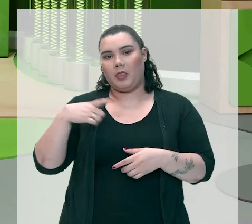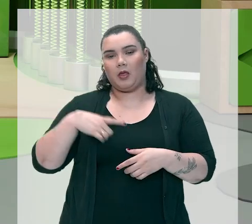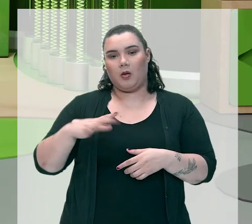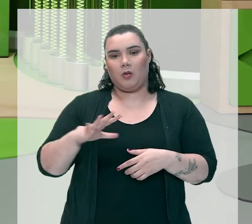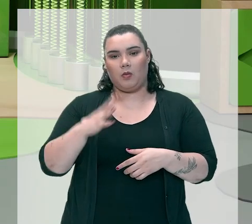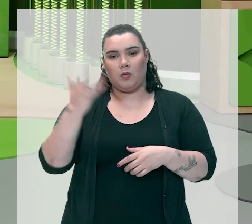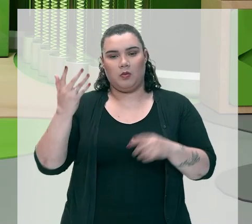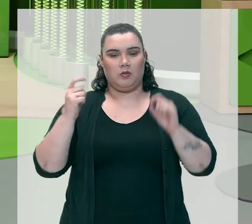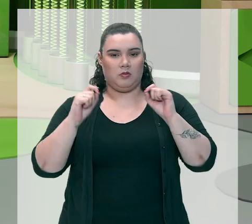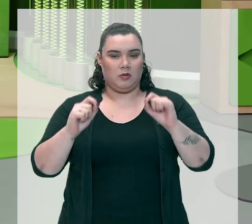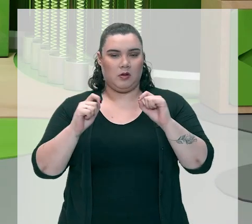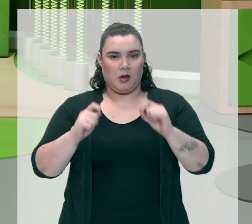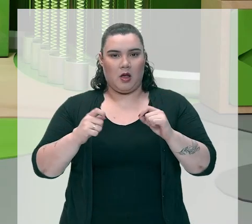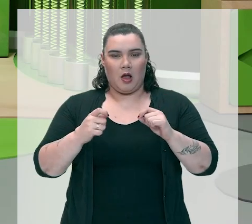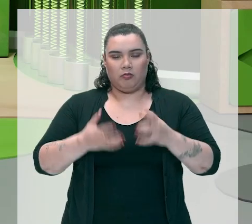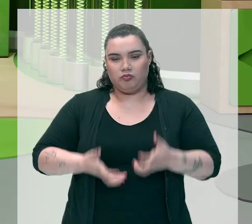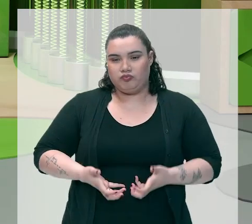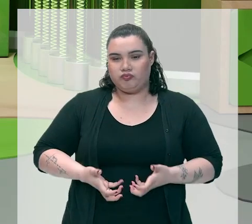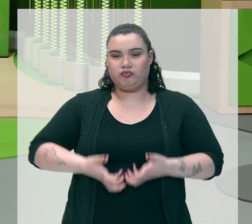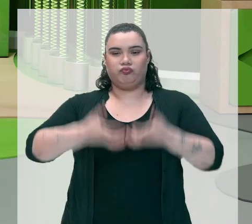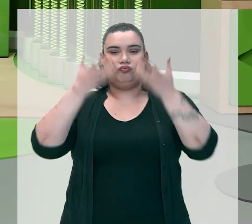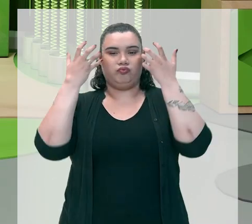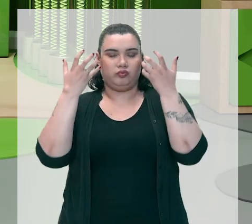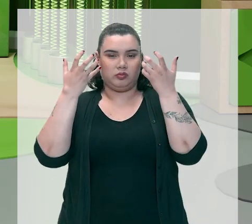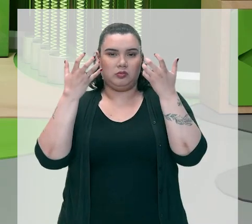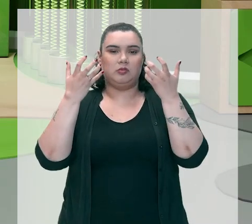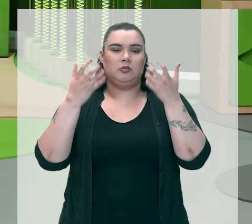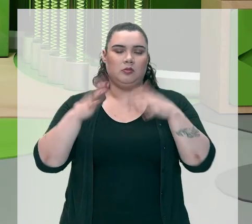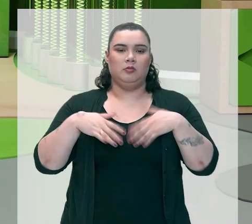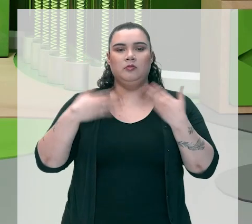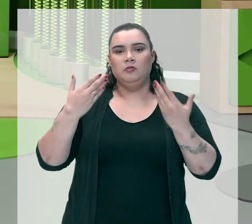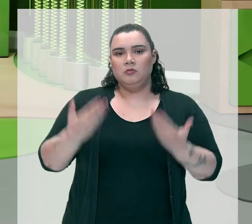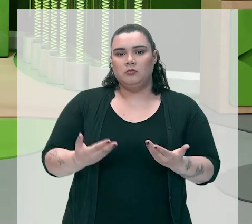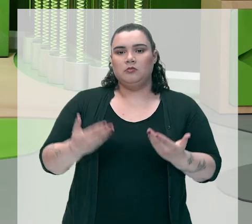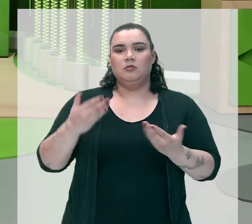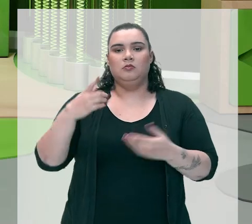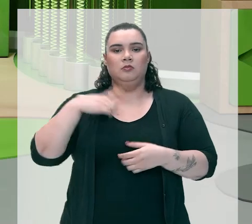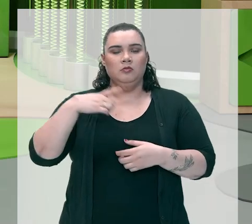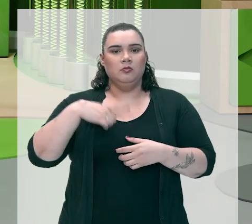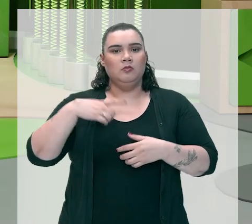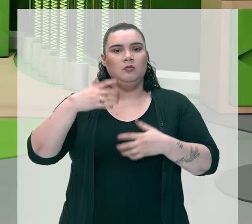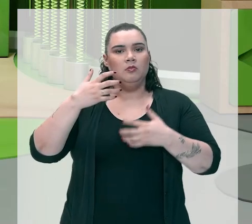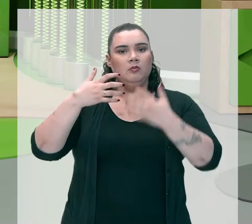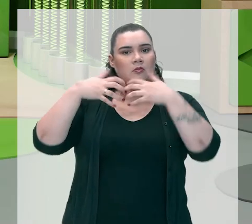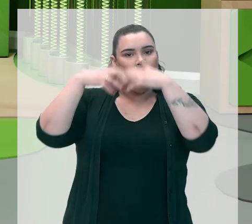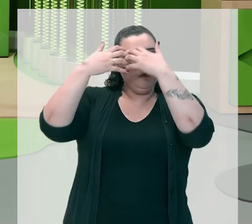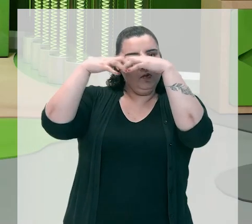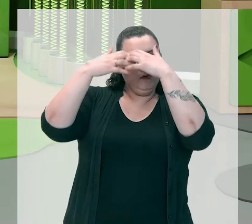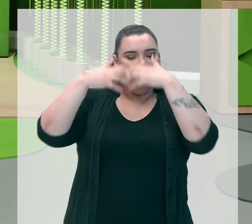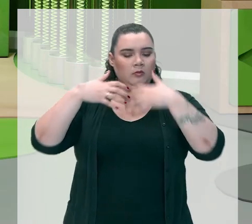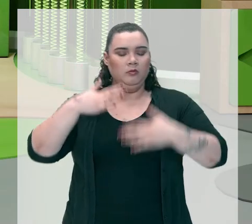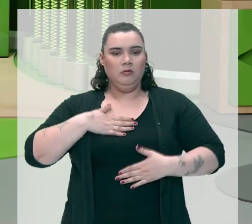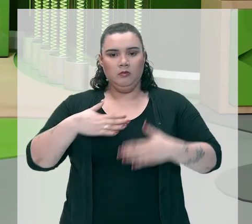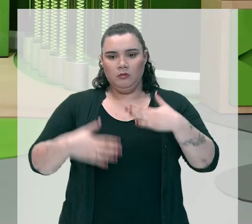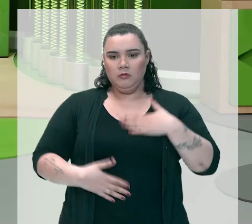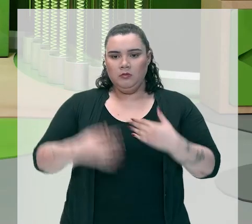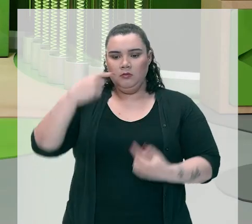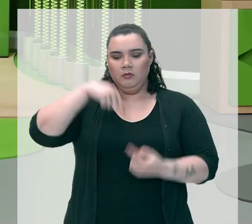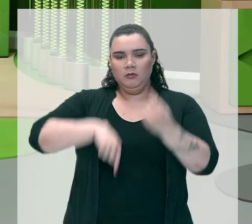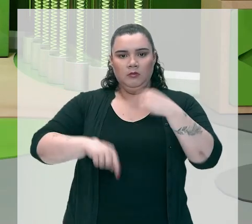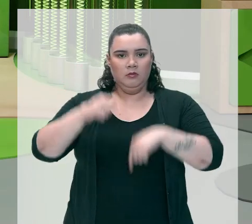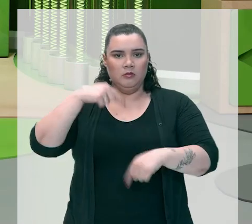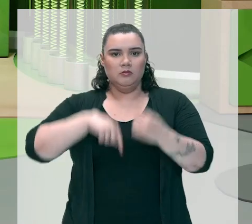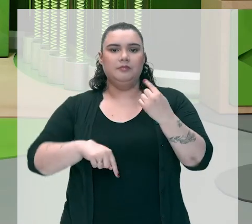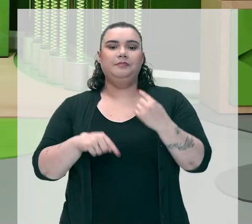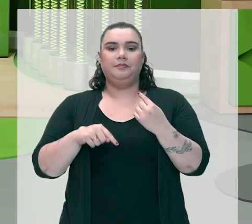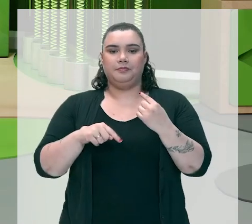ali no trânsito, gera um estresse muito grande. Então isso muda um pouco ali o nosso corpo, né? A gente vai ter